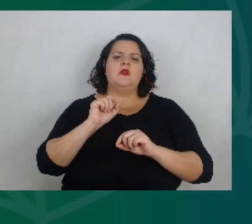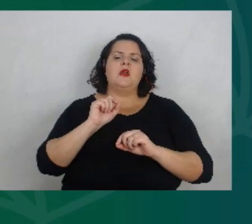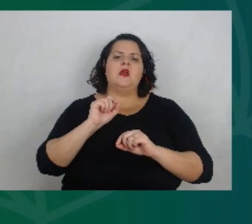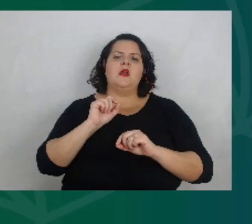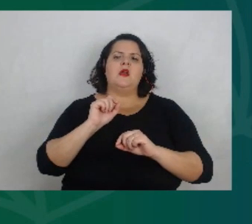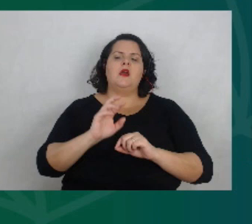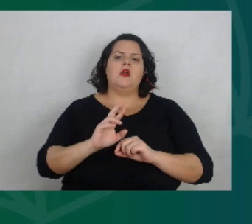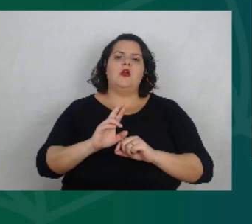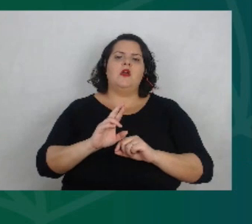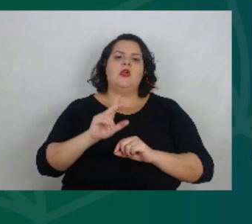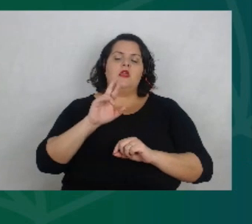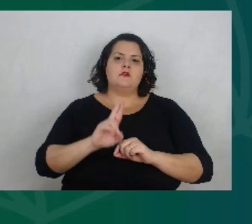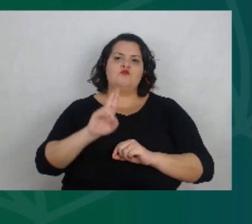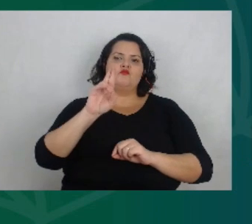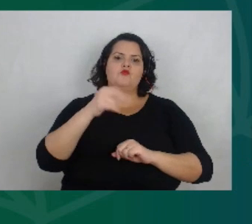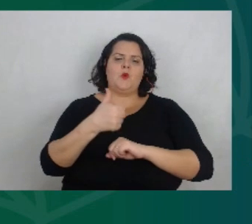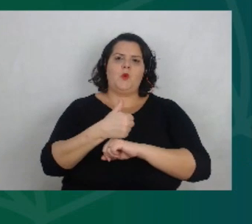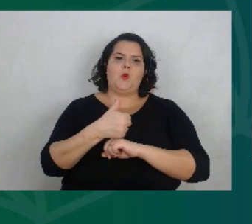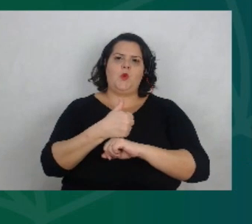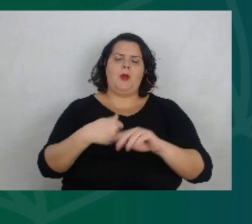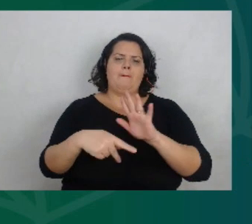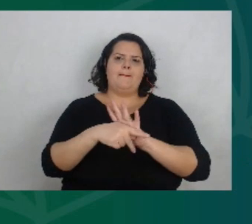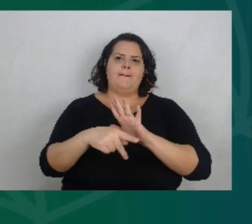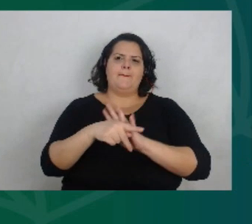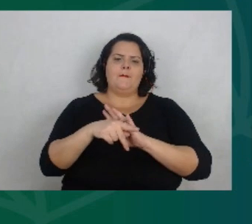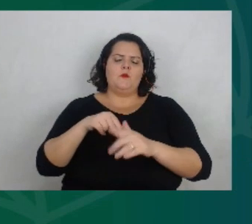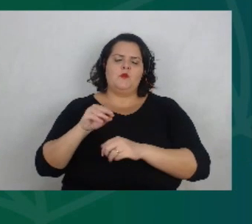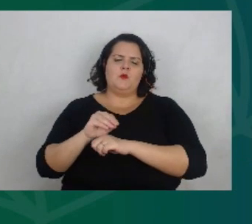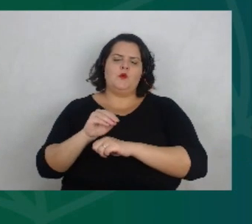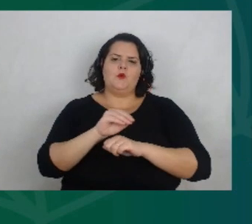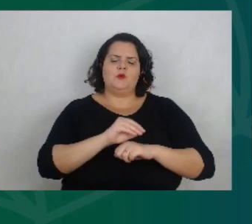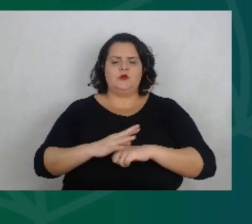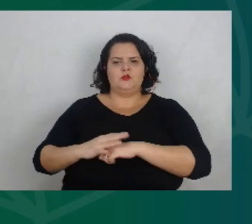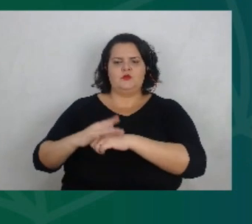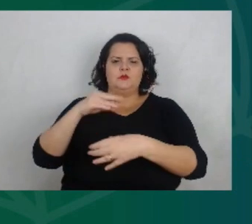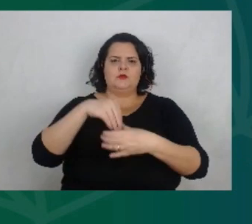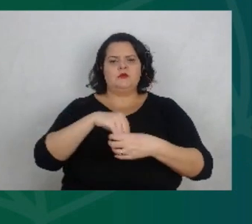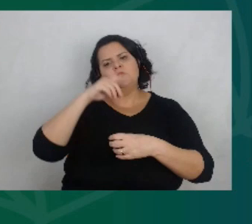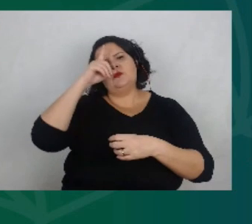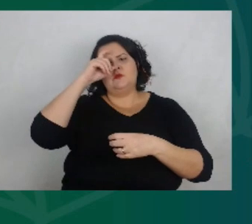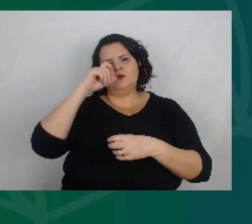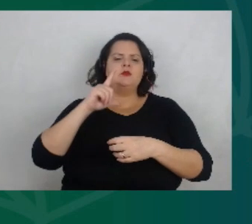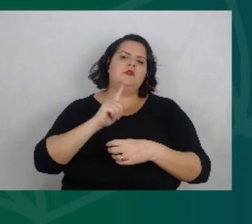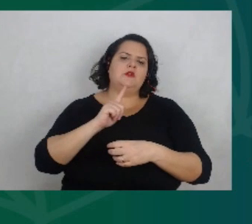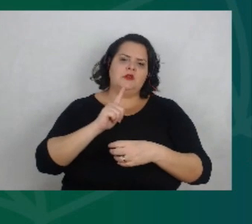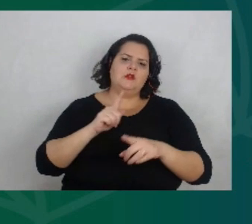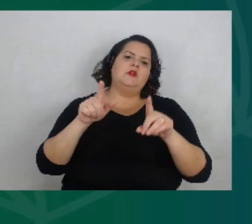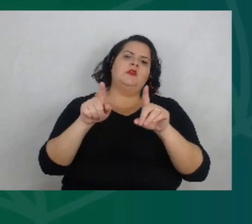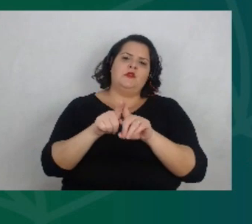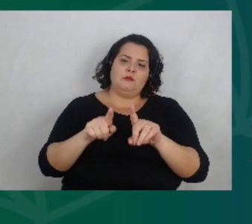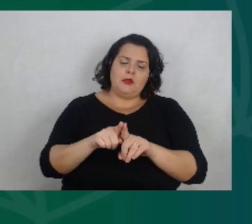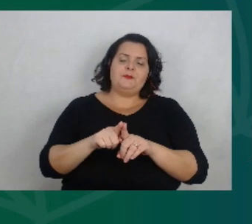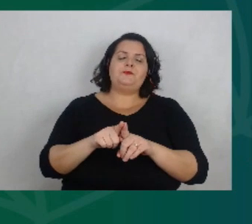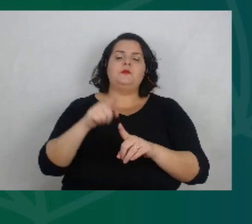um ingresso, o cirurgião dentista também residente, que presta residência, do qual nós temos